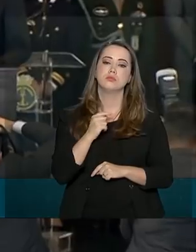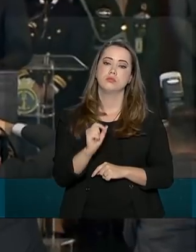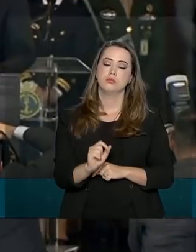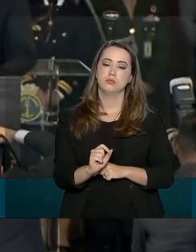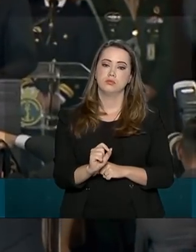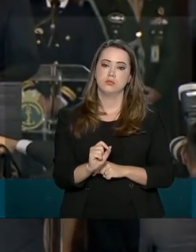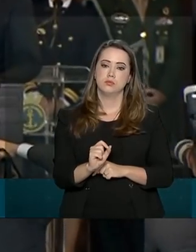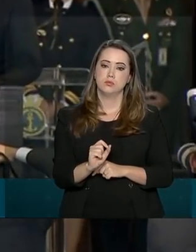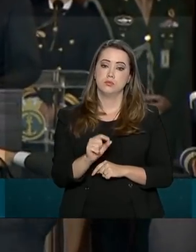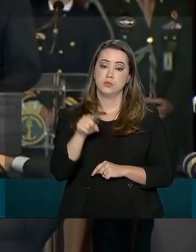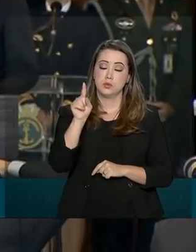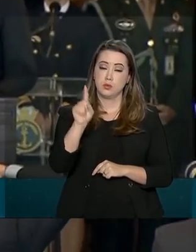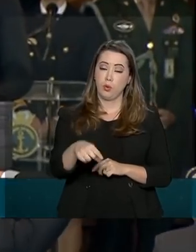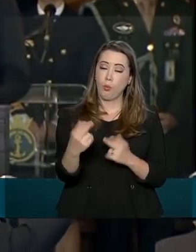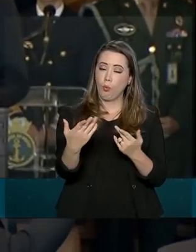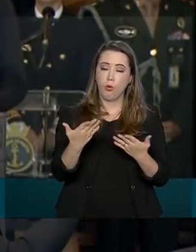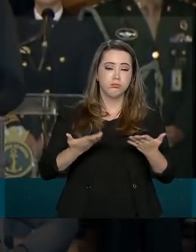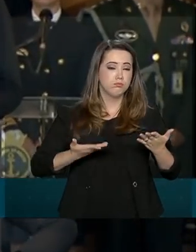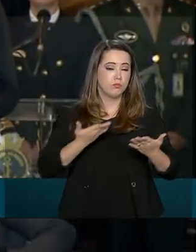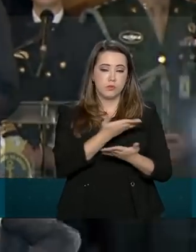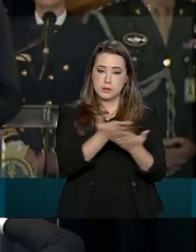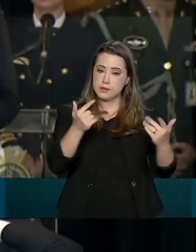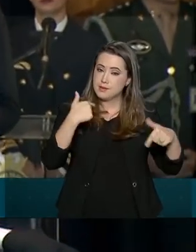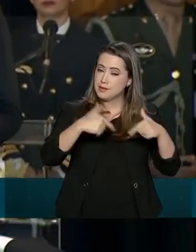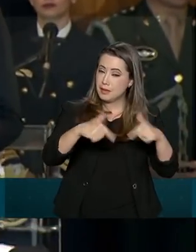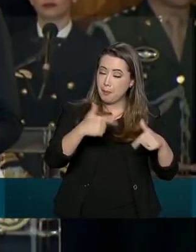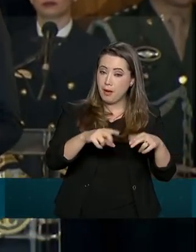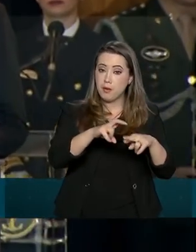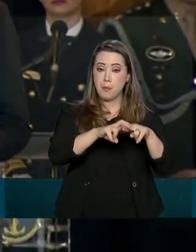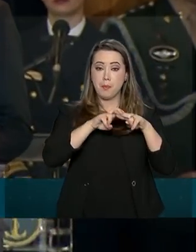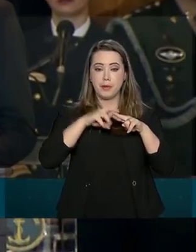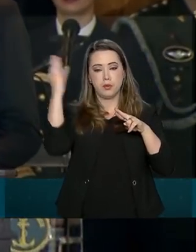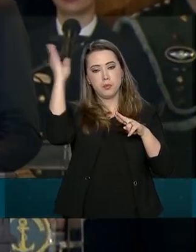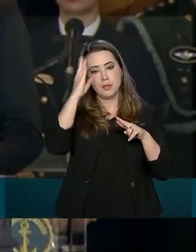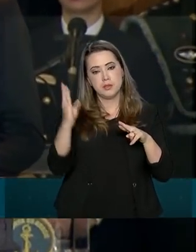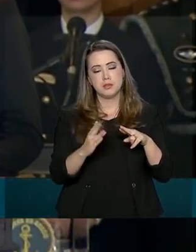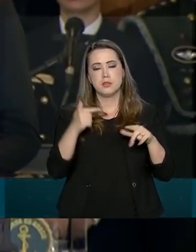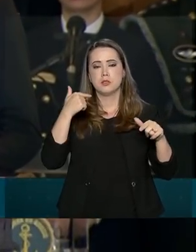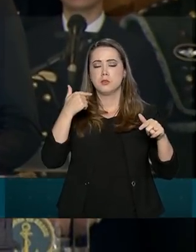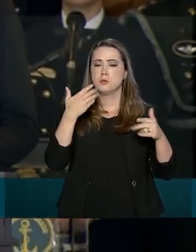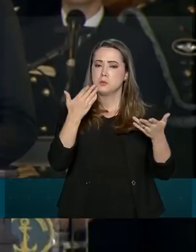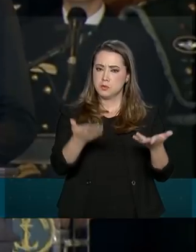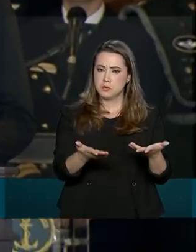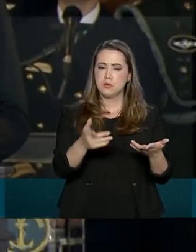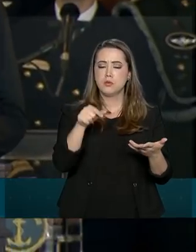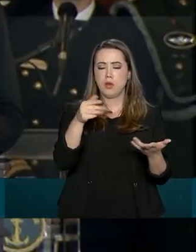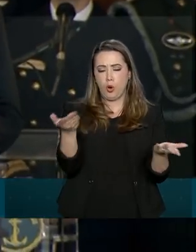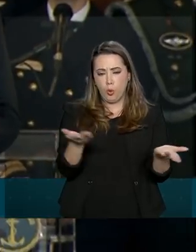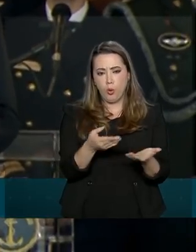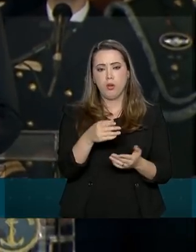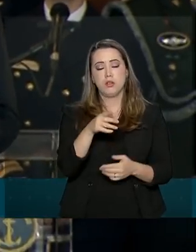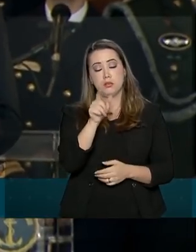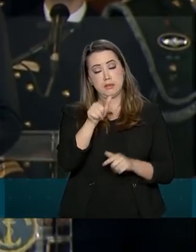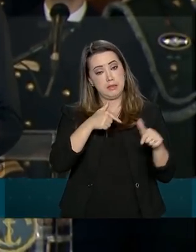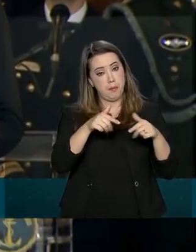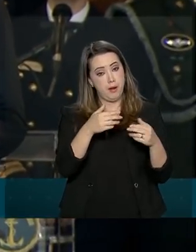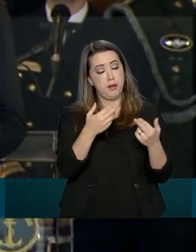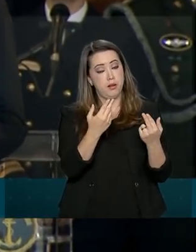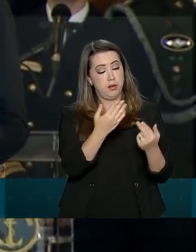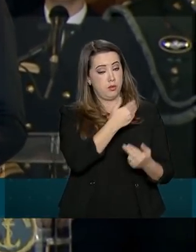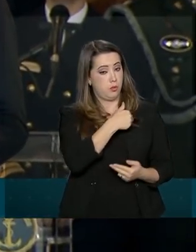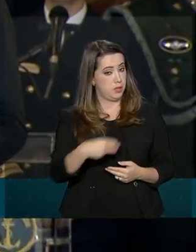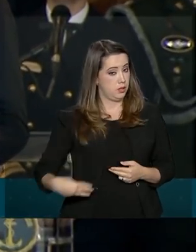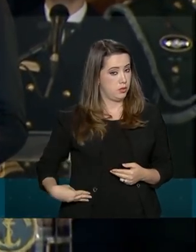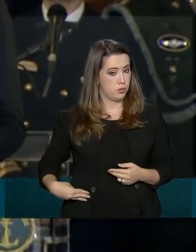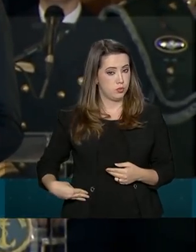servem a nação nessa função de ministro, um colegiado elogiado